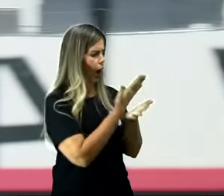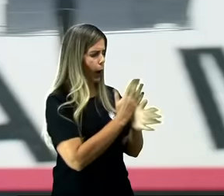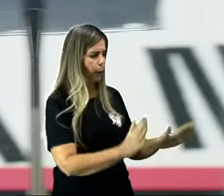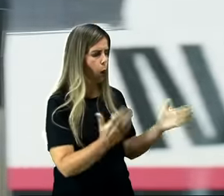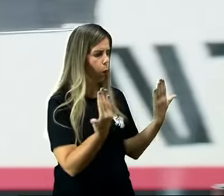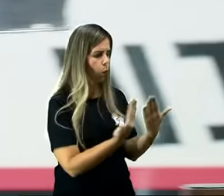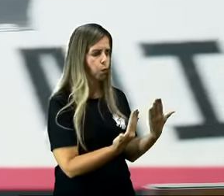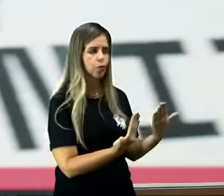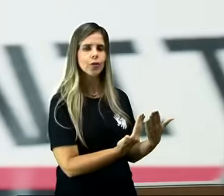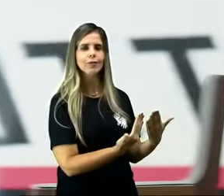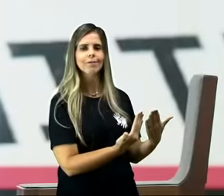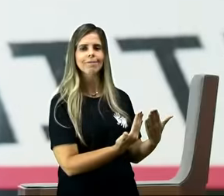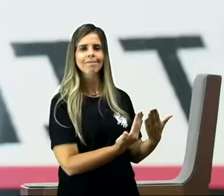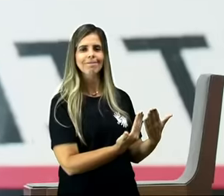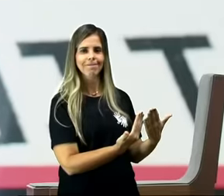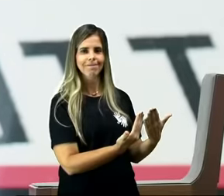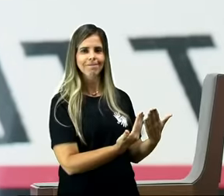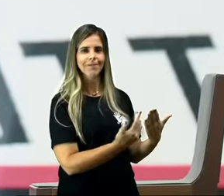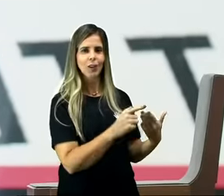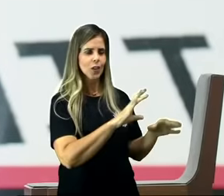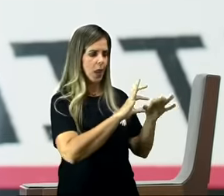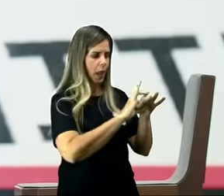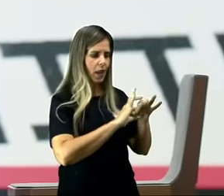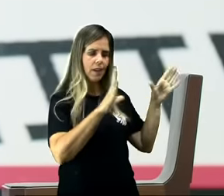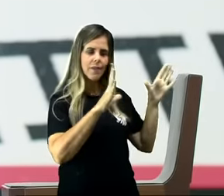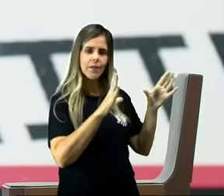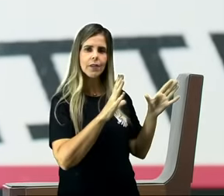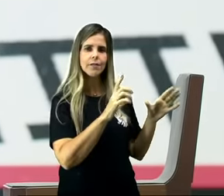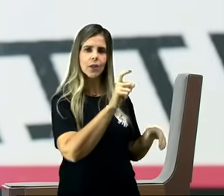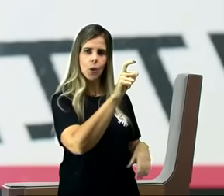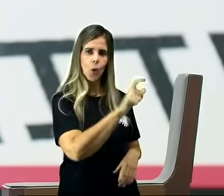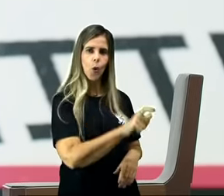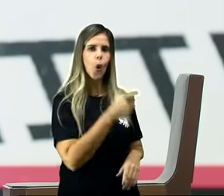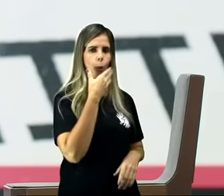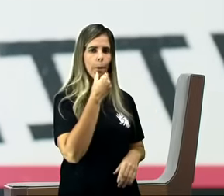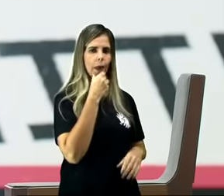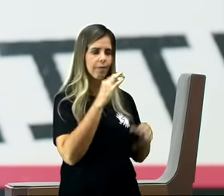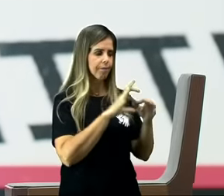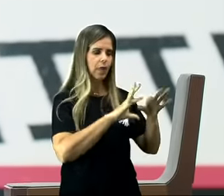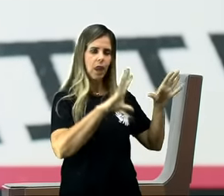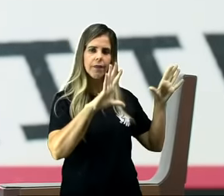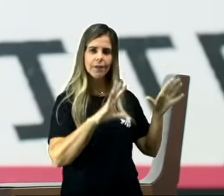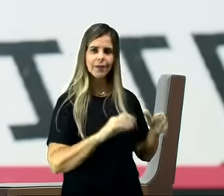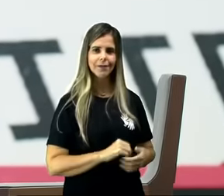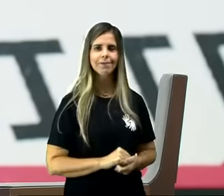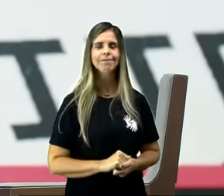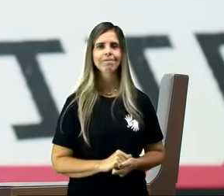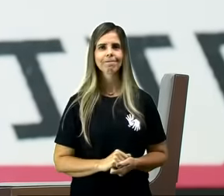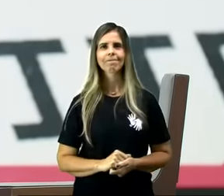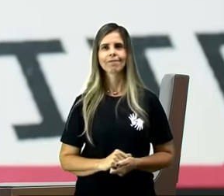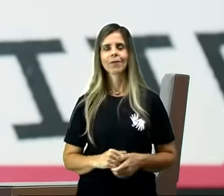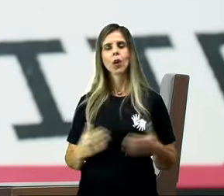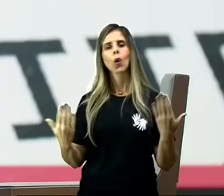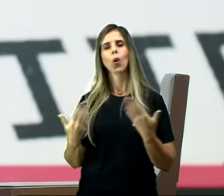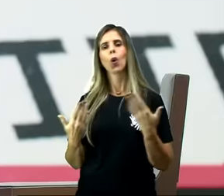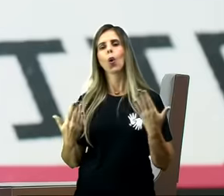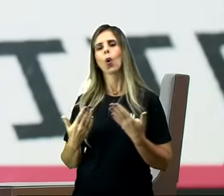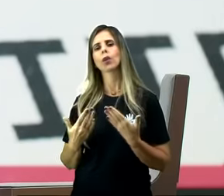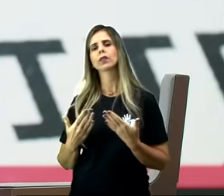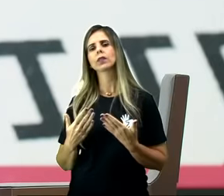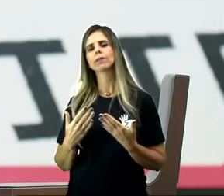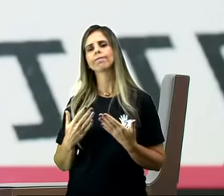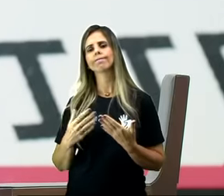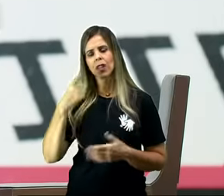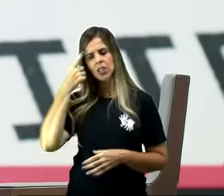Hoje vai acabar a tua festa. Essa semana vai acabar a festa de muito demônio. Eu vou repetir: essa é uma semana de libertação para muita